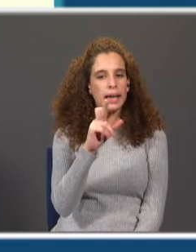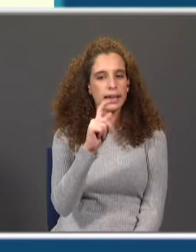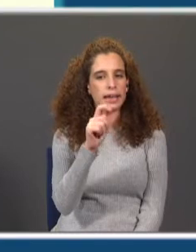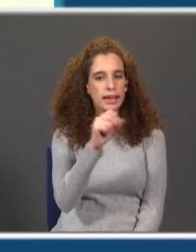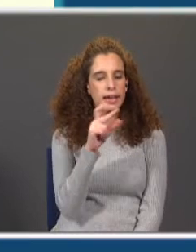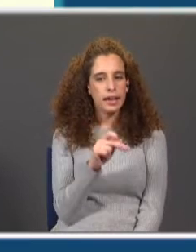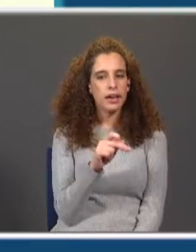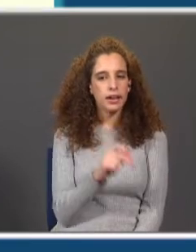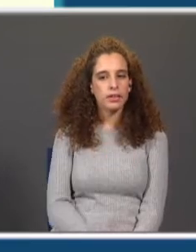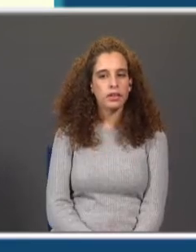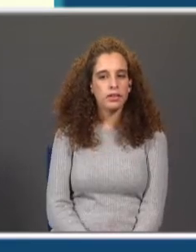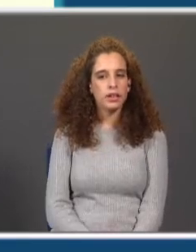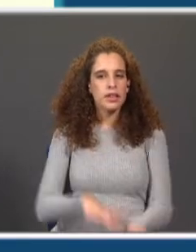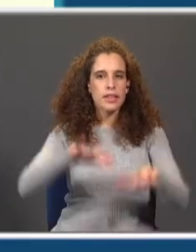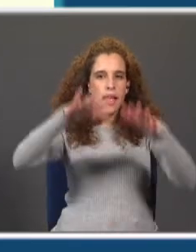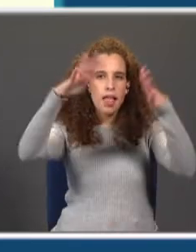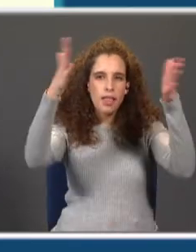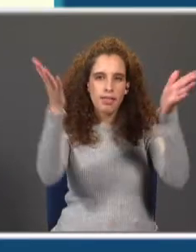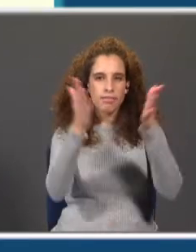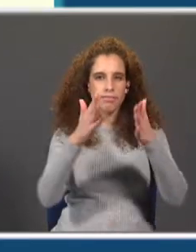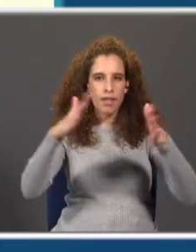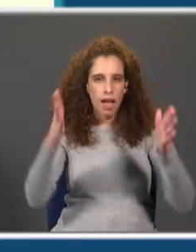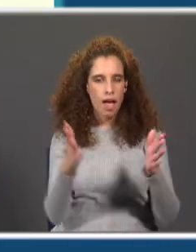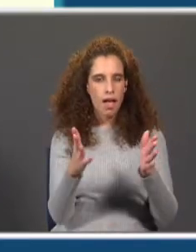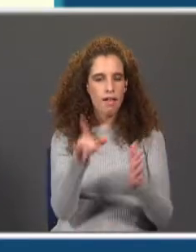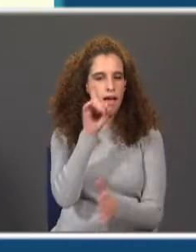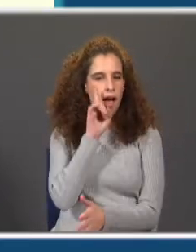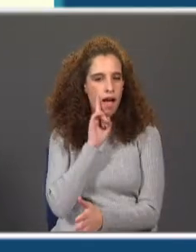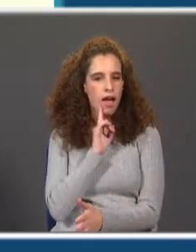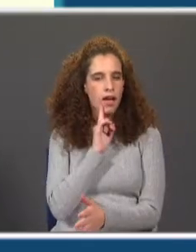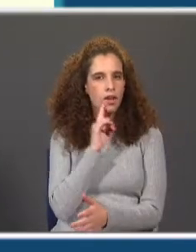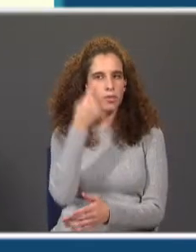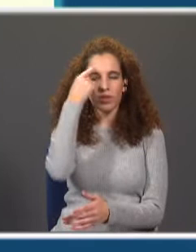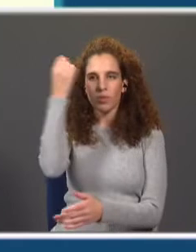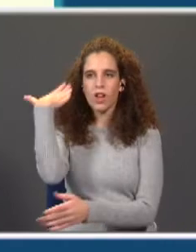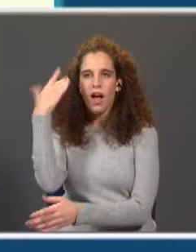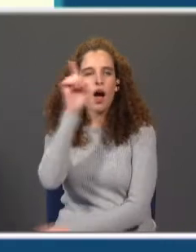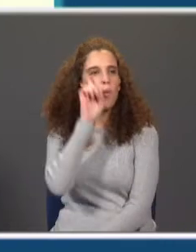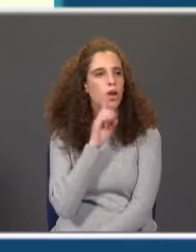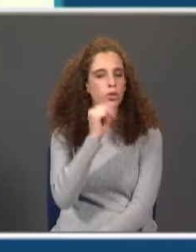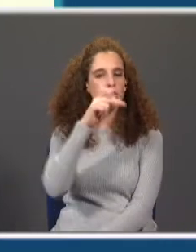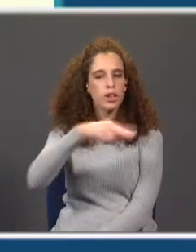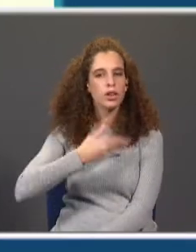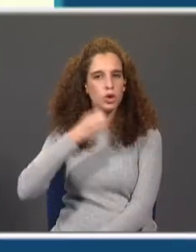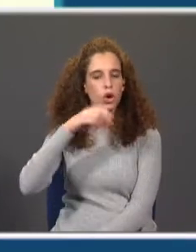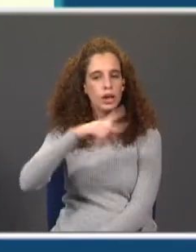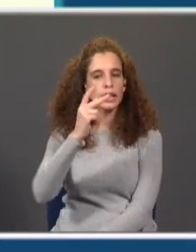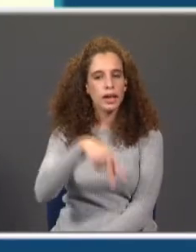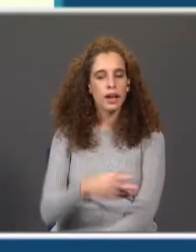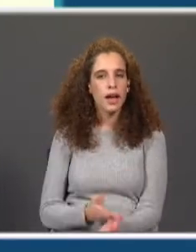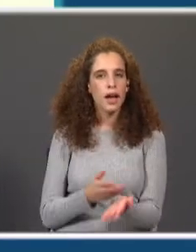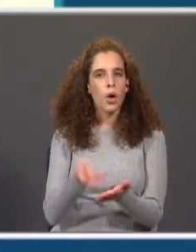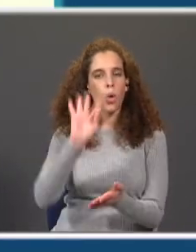de ânfora e pupilas acesas, que me fazia esquecer a mulher do Sandokan ao vê-la aos domingos a caminho da